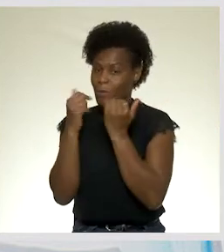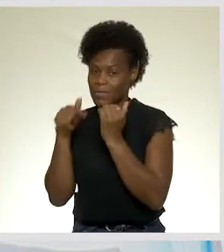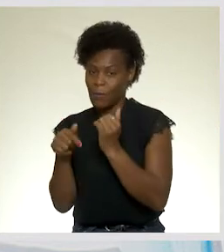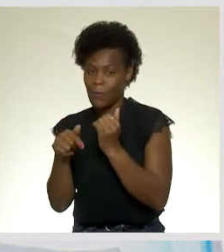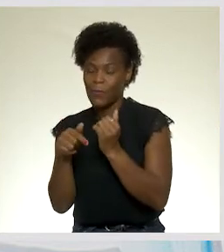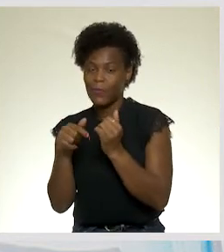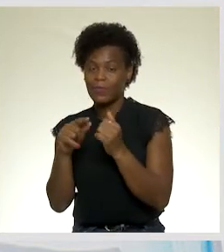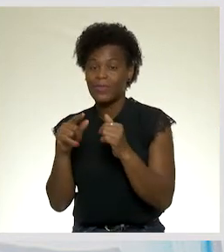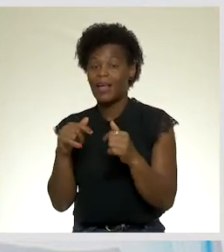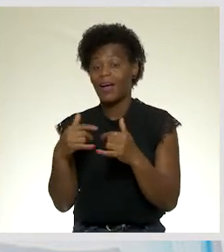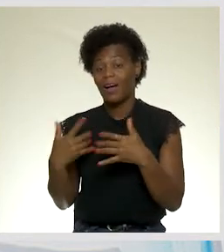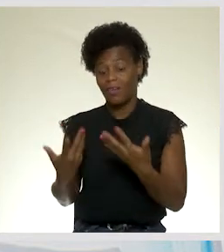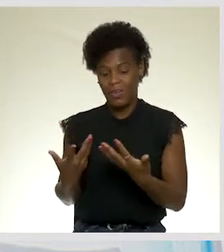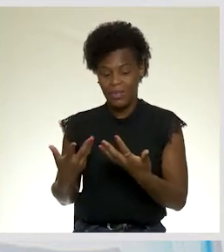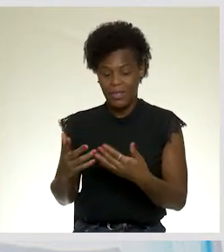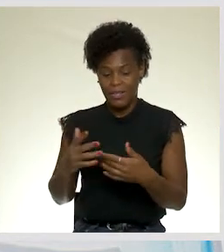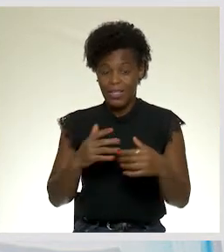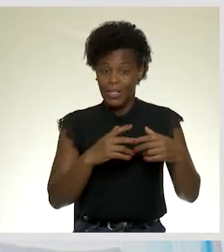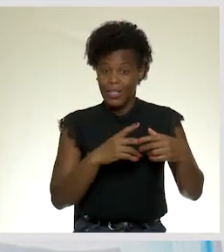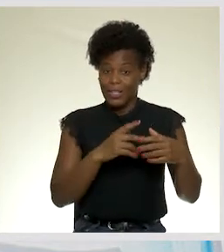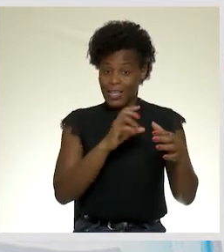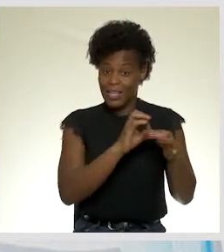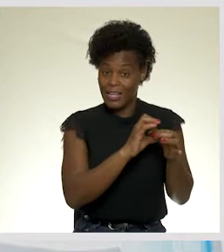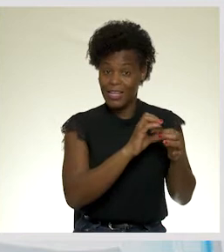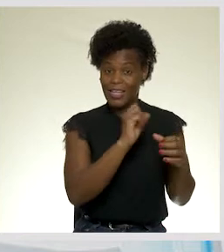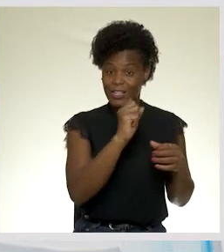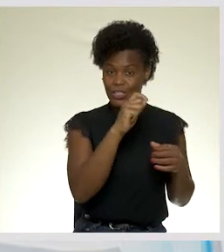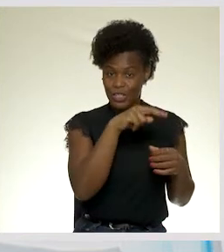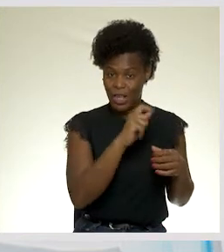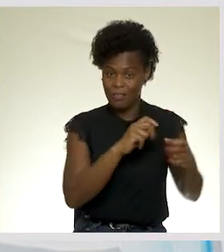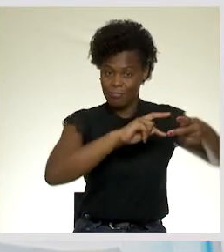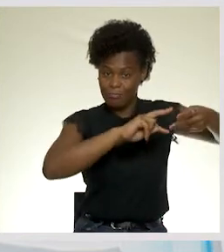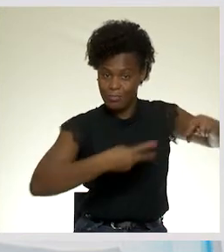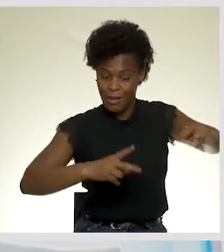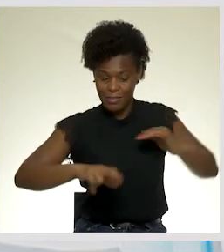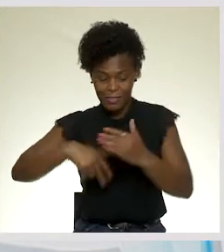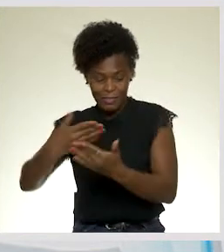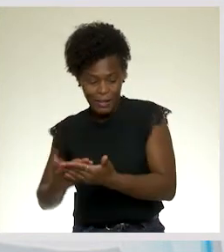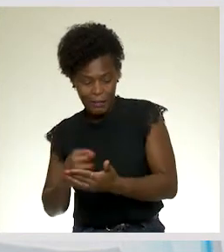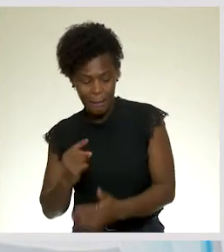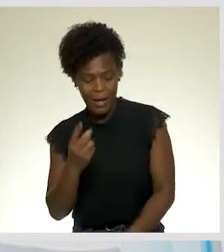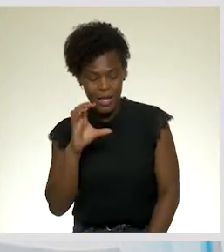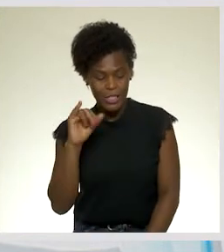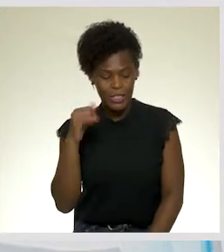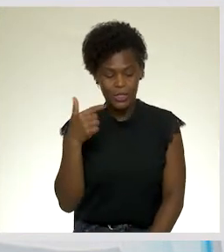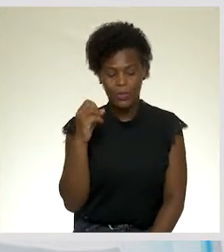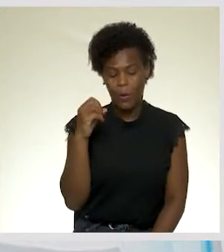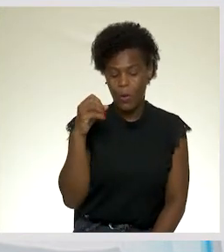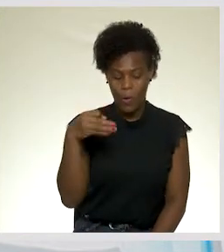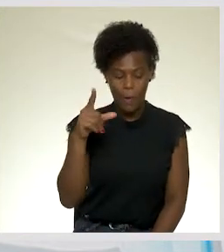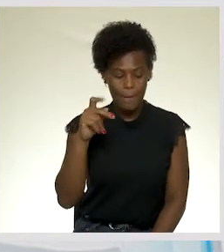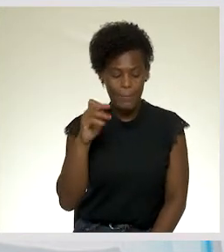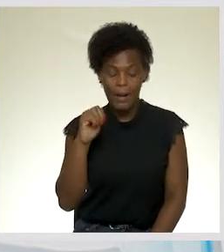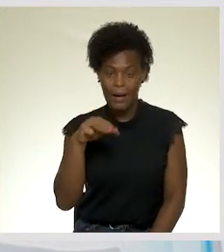é trazida do gene para o citoplasma, onde é